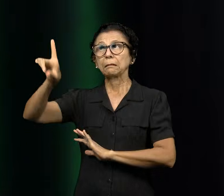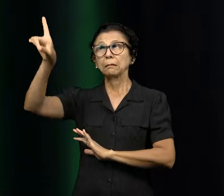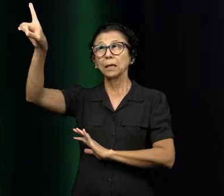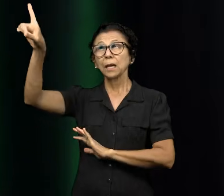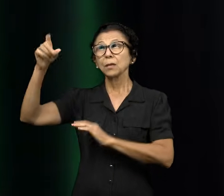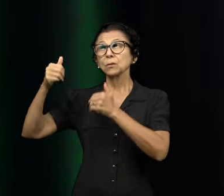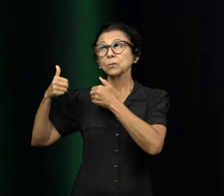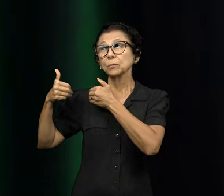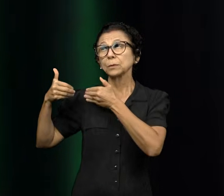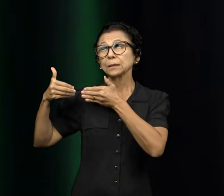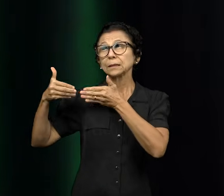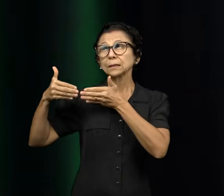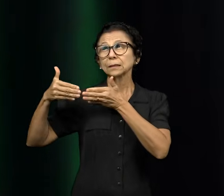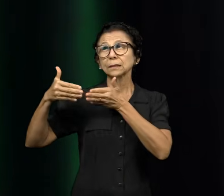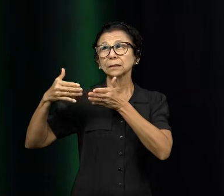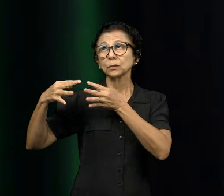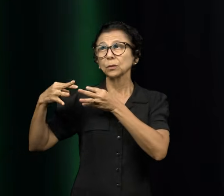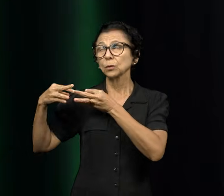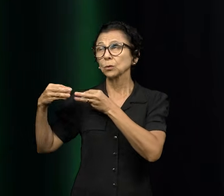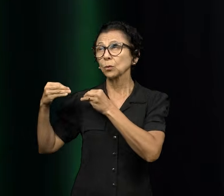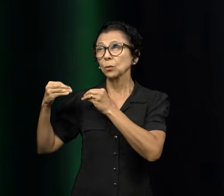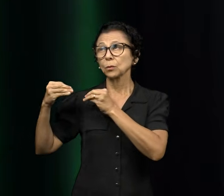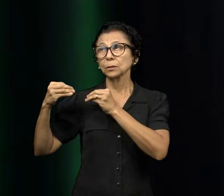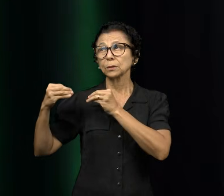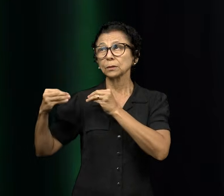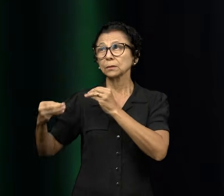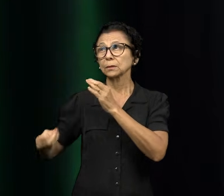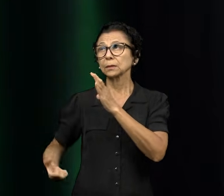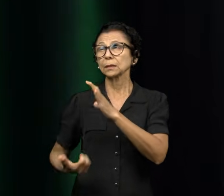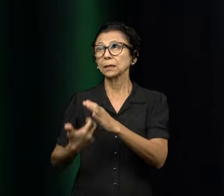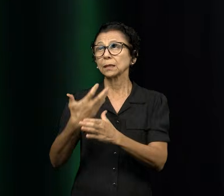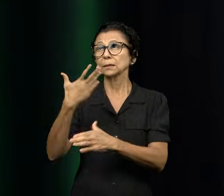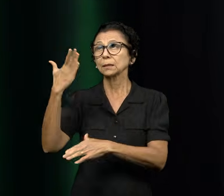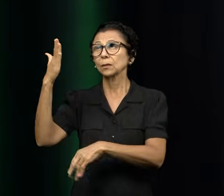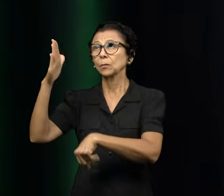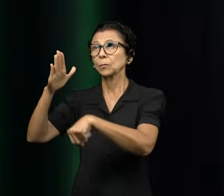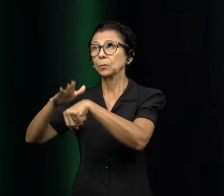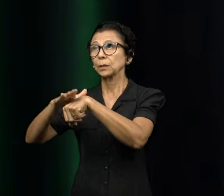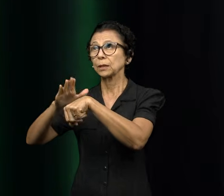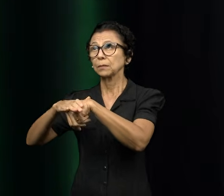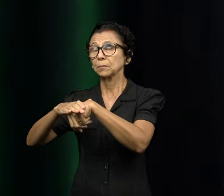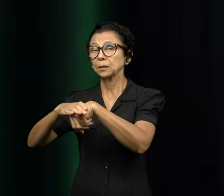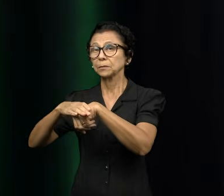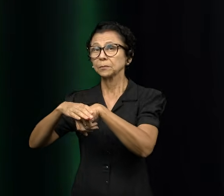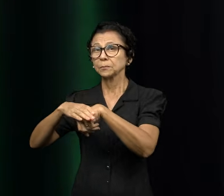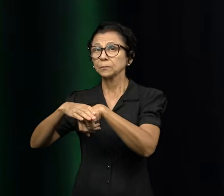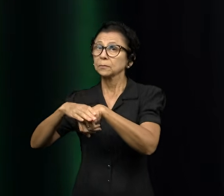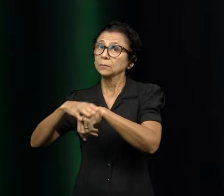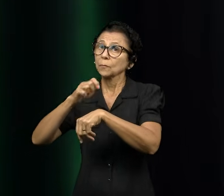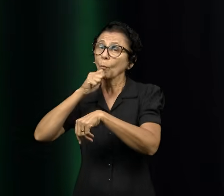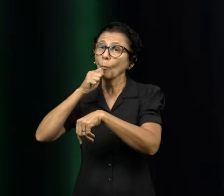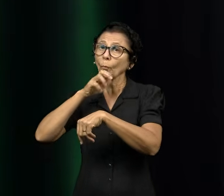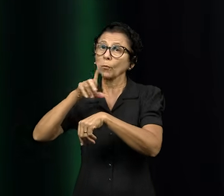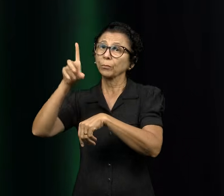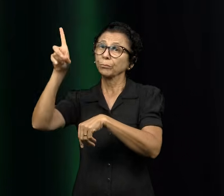estava no princípio com Deus, todas as coisas foram feitas por ele e sem ele nada do que foi feito se fez.